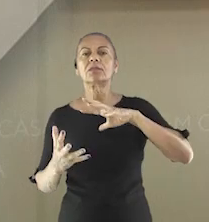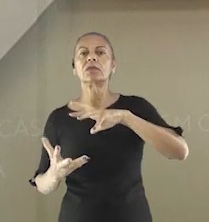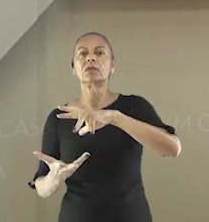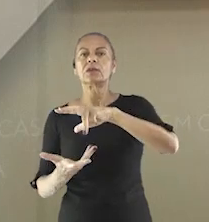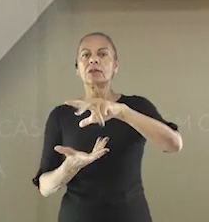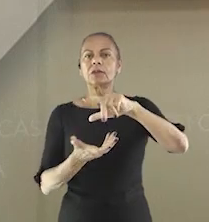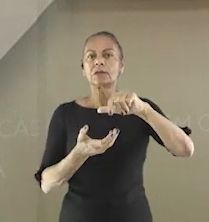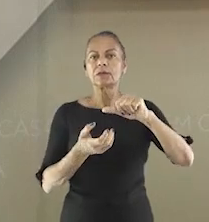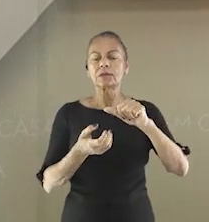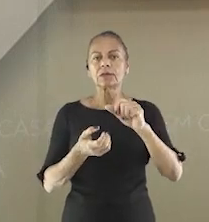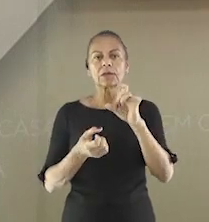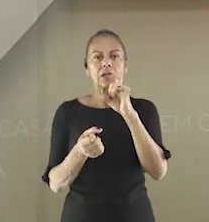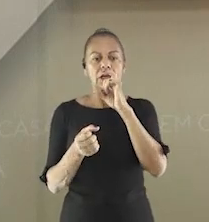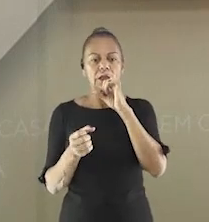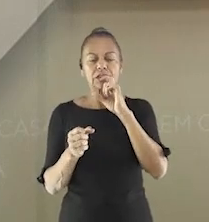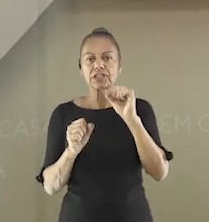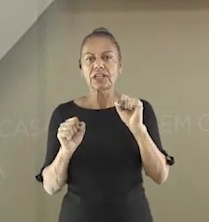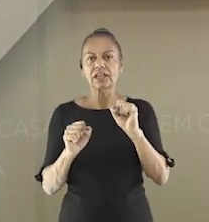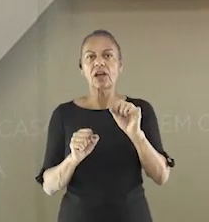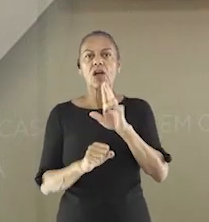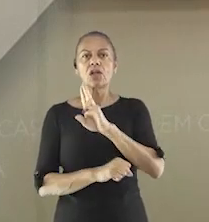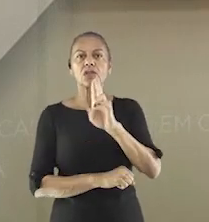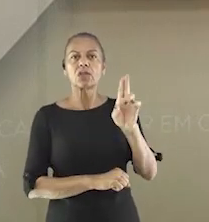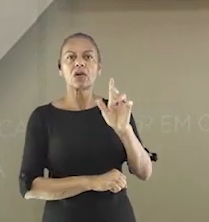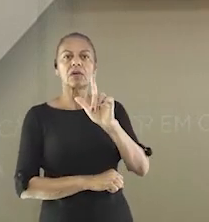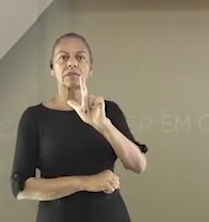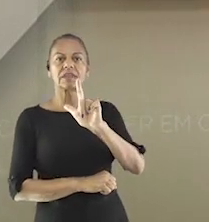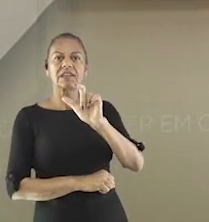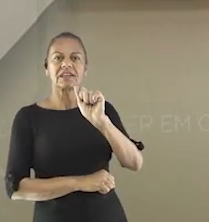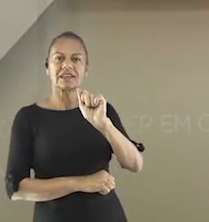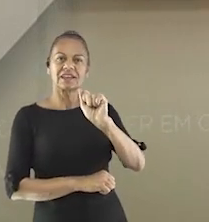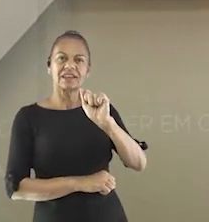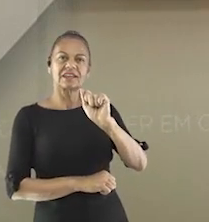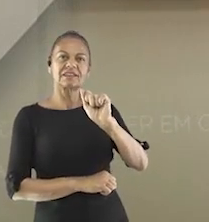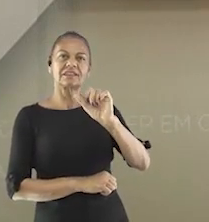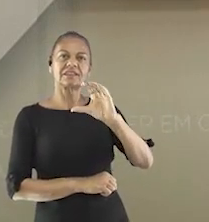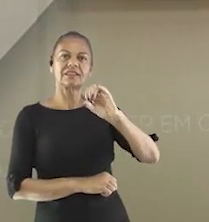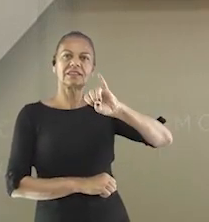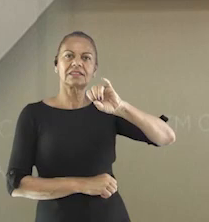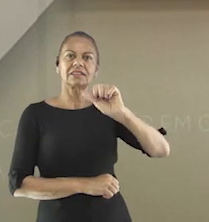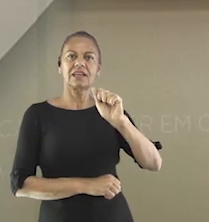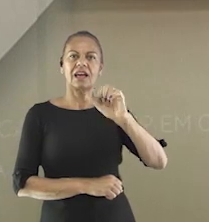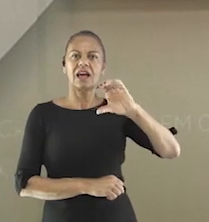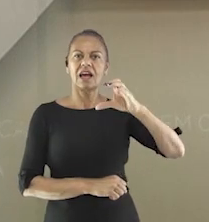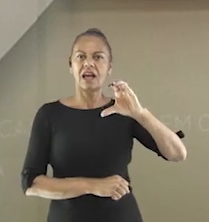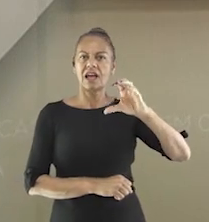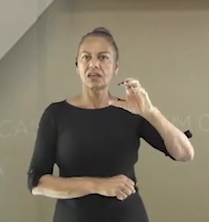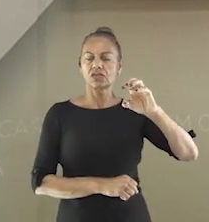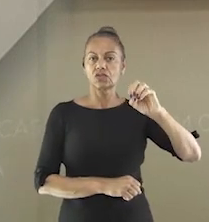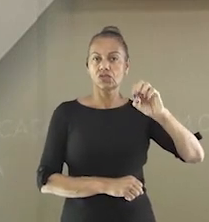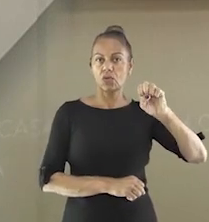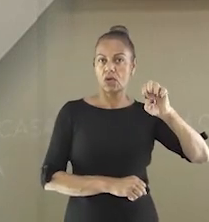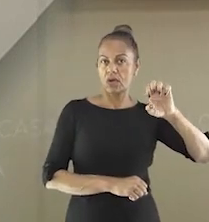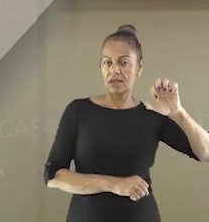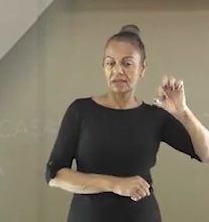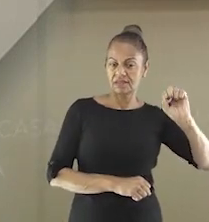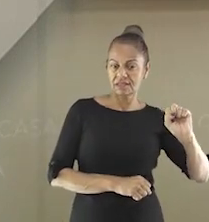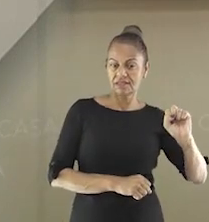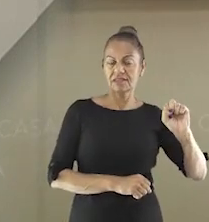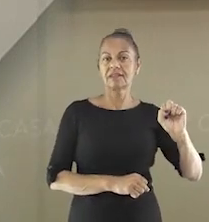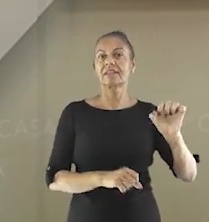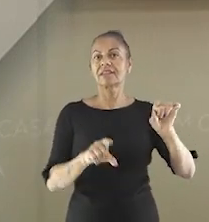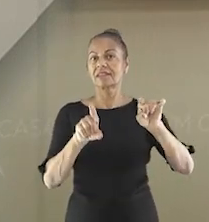que são chamados de glaciações. E também períodos mais quentes, com menor cobertura de gelo, que são os períodos